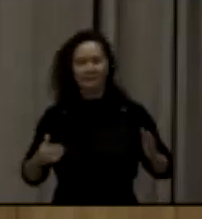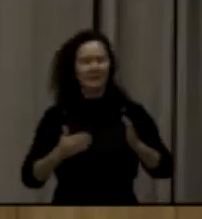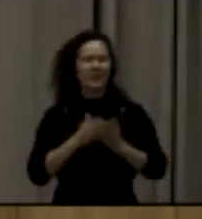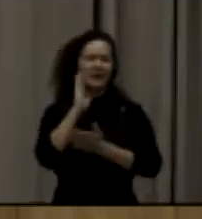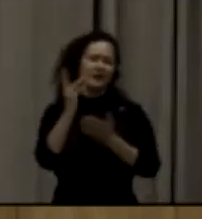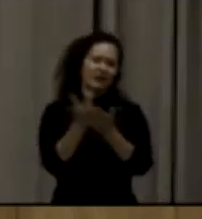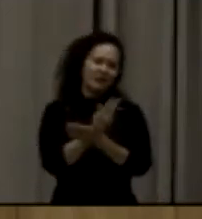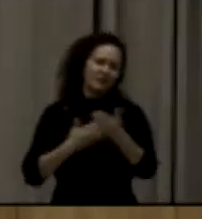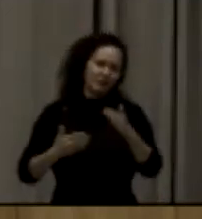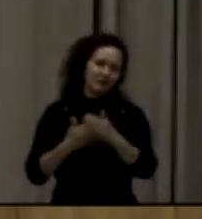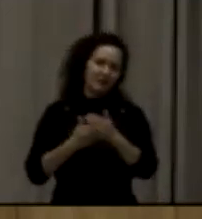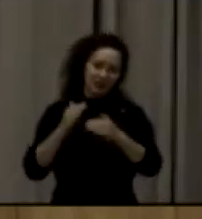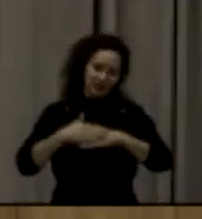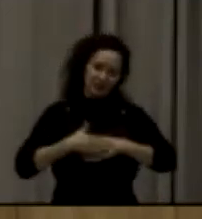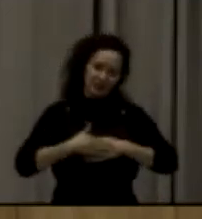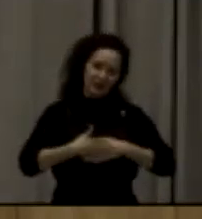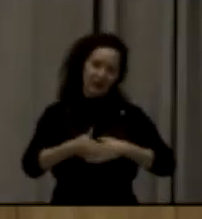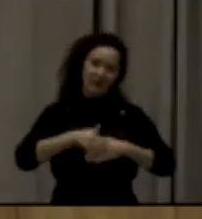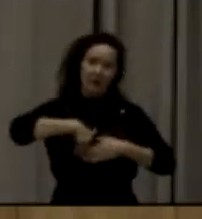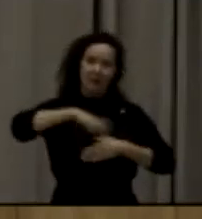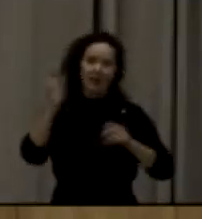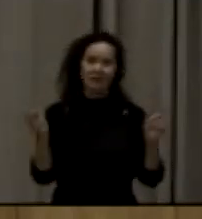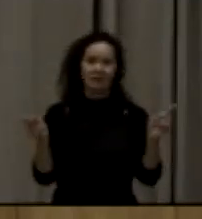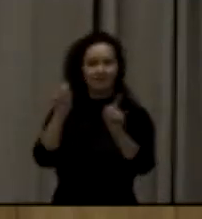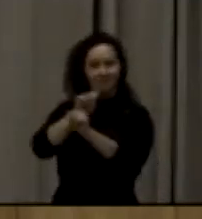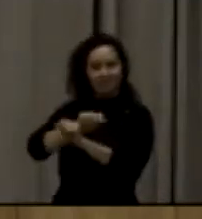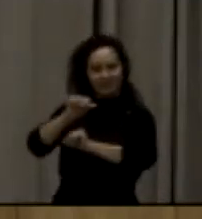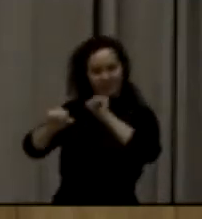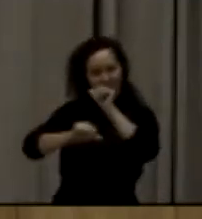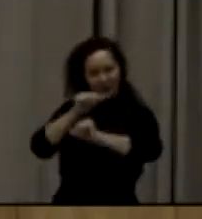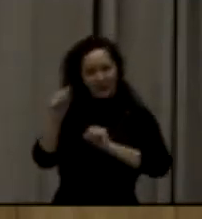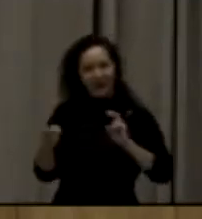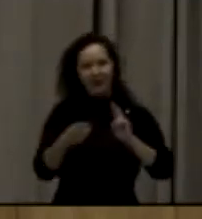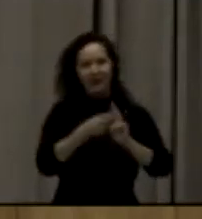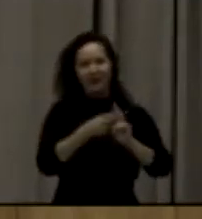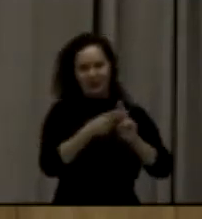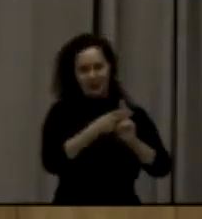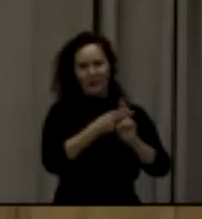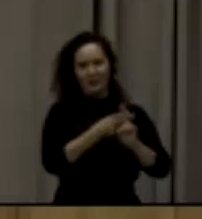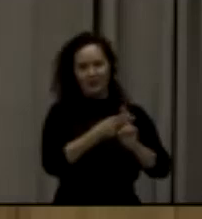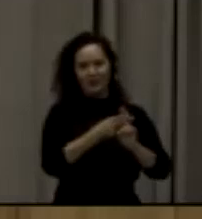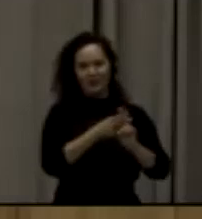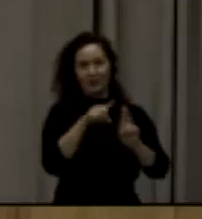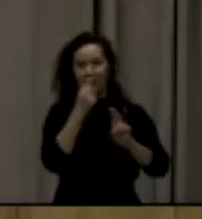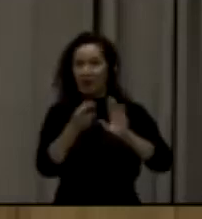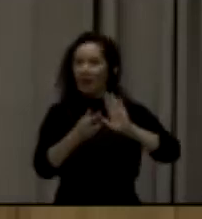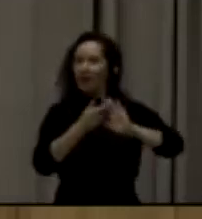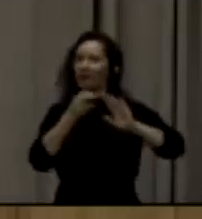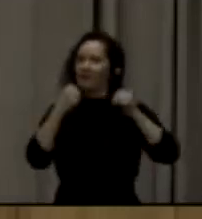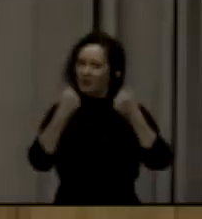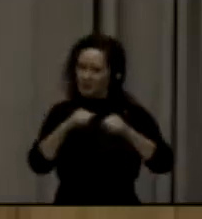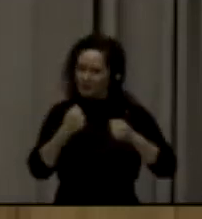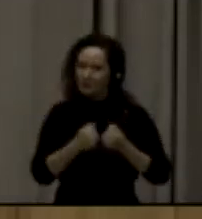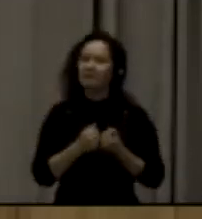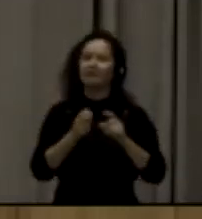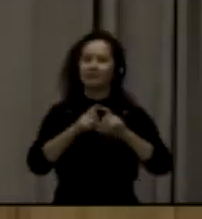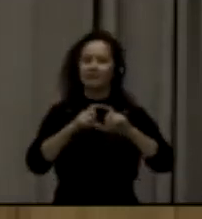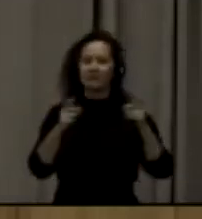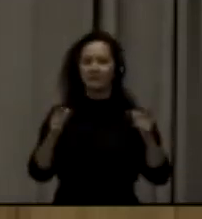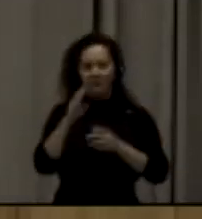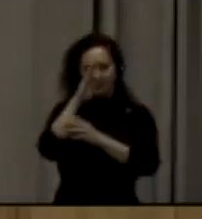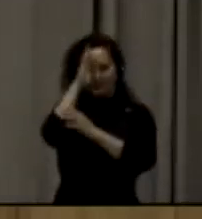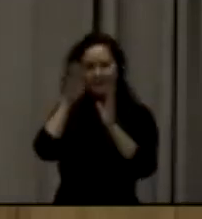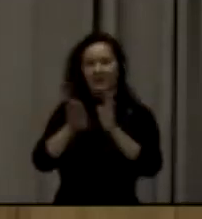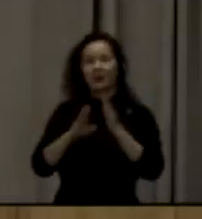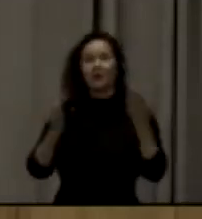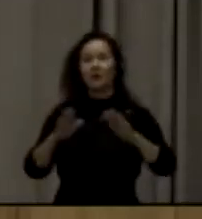já está tendo e terá um impacto enorme na transformação do sistema de saúde. E nós precisamos saber regular. O maior avanço que nós temos até